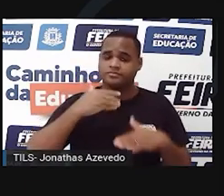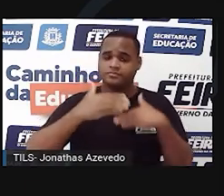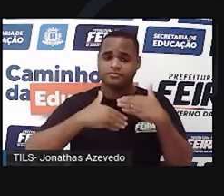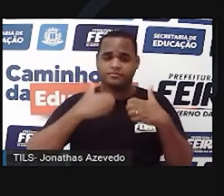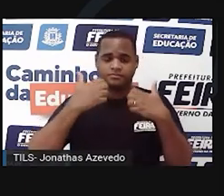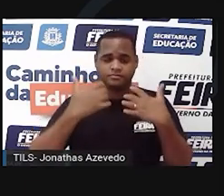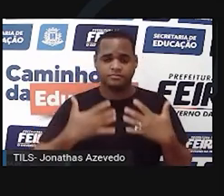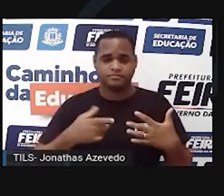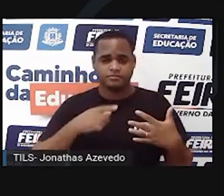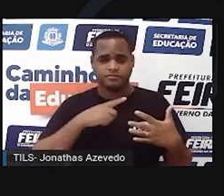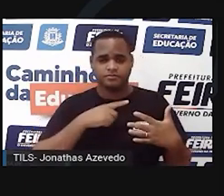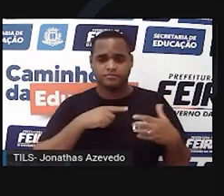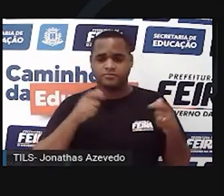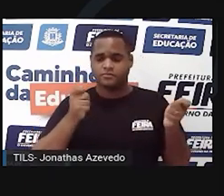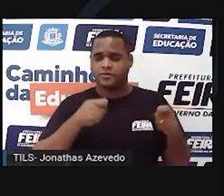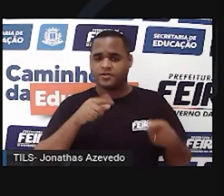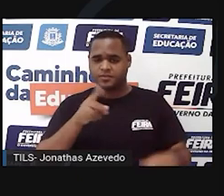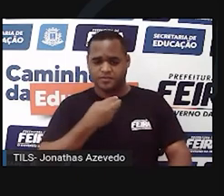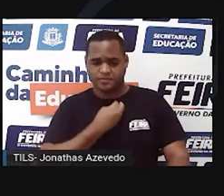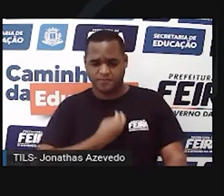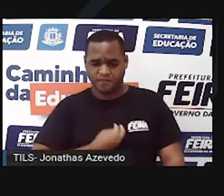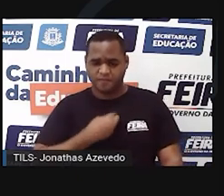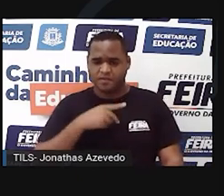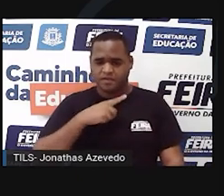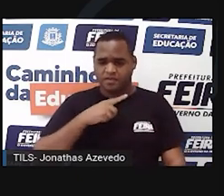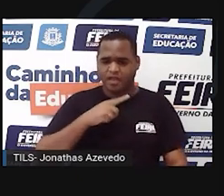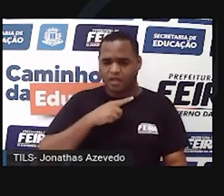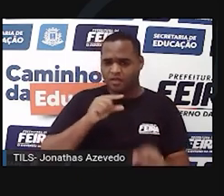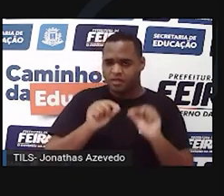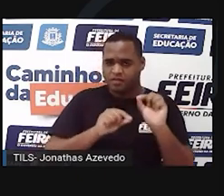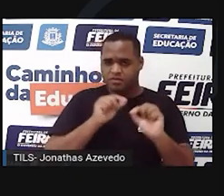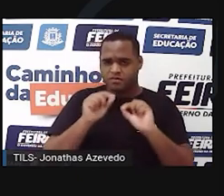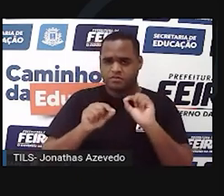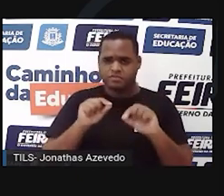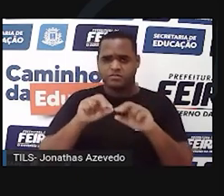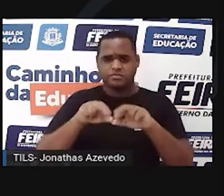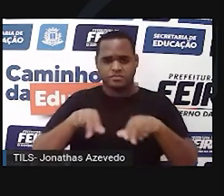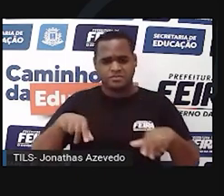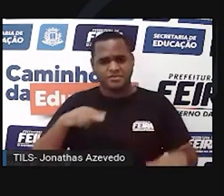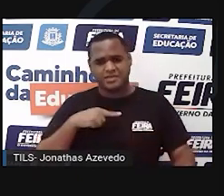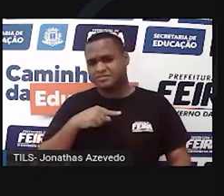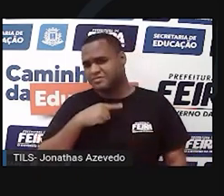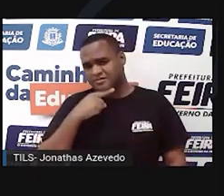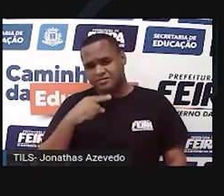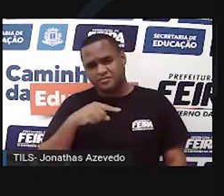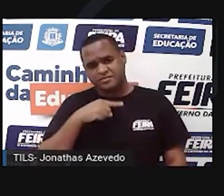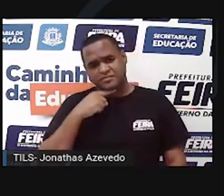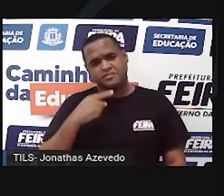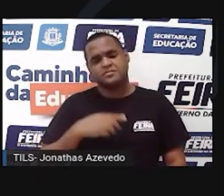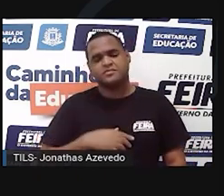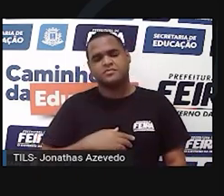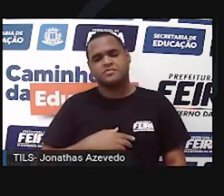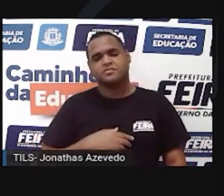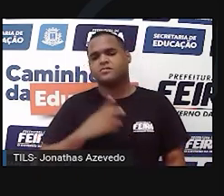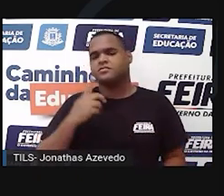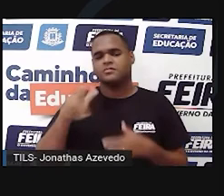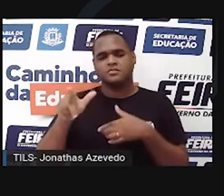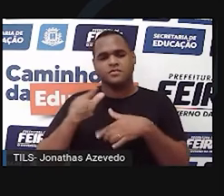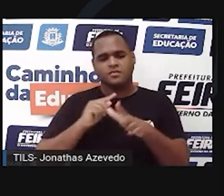ficar impossível de nós vivermos. Um outro fator que influencia na temperatura, e eu